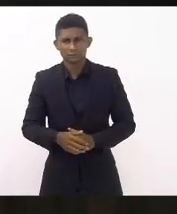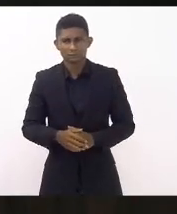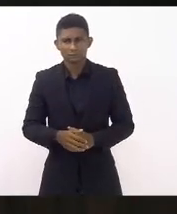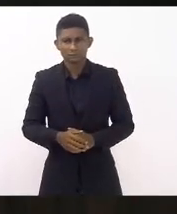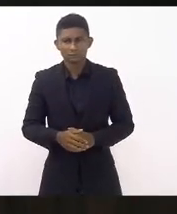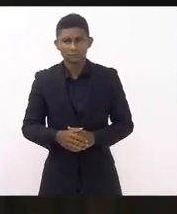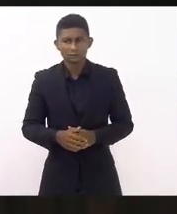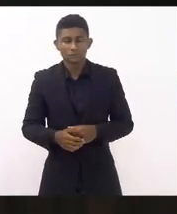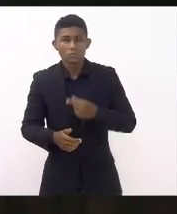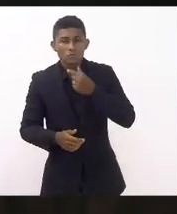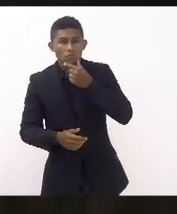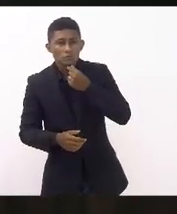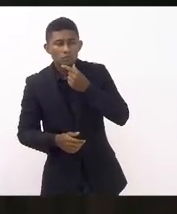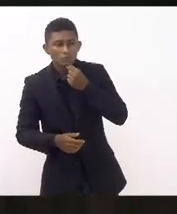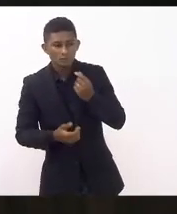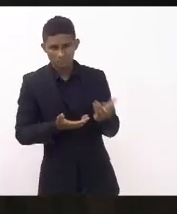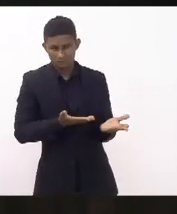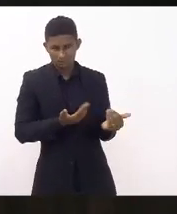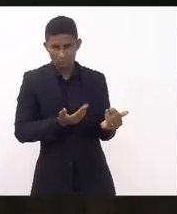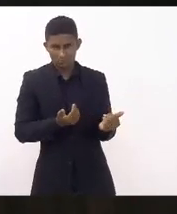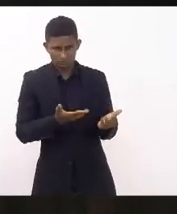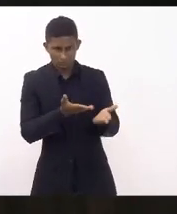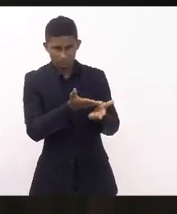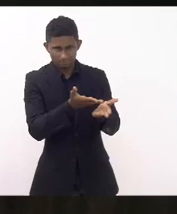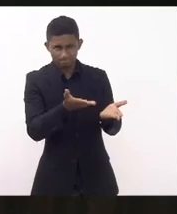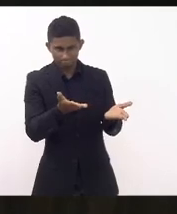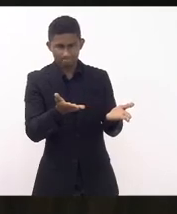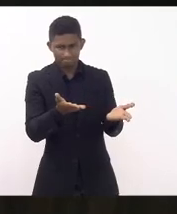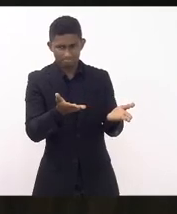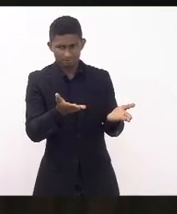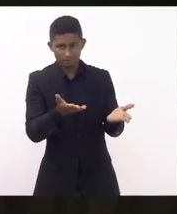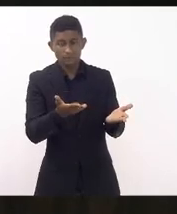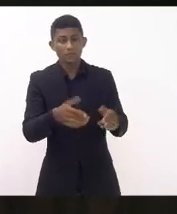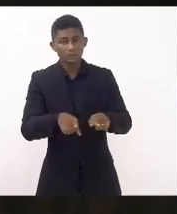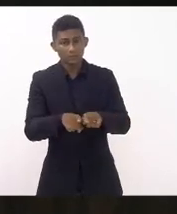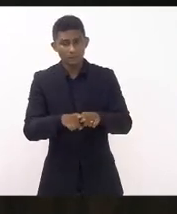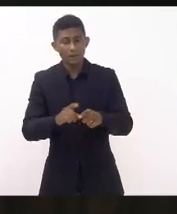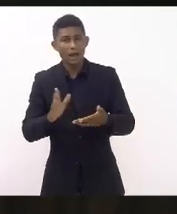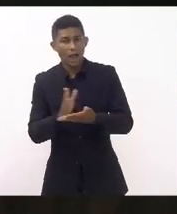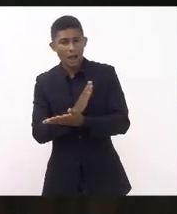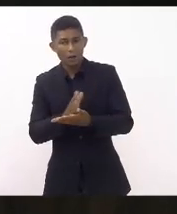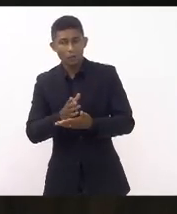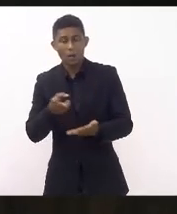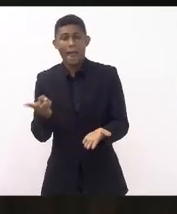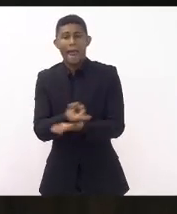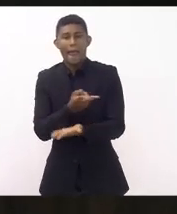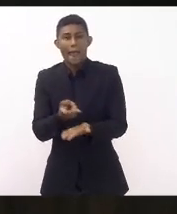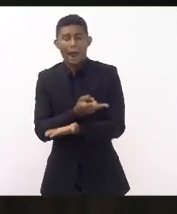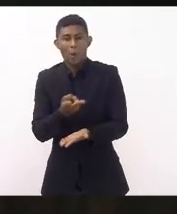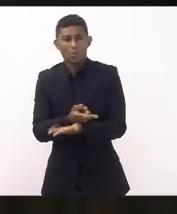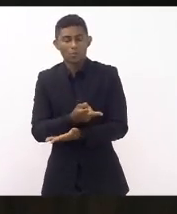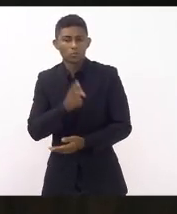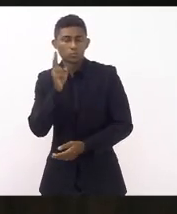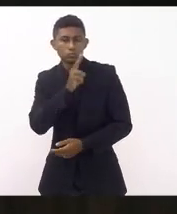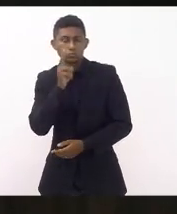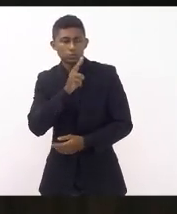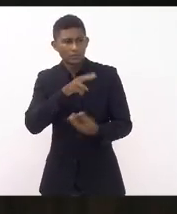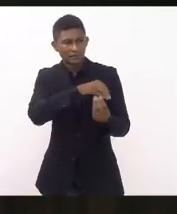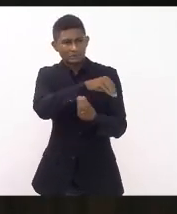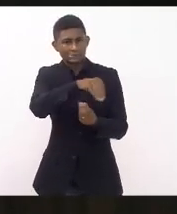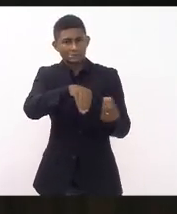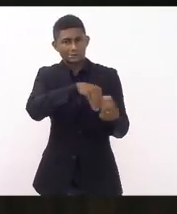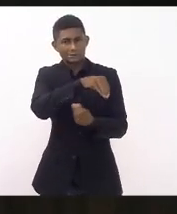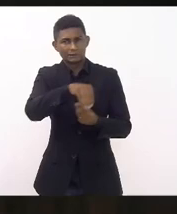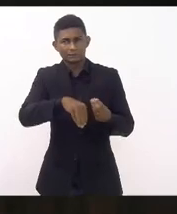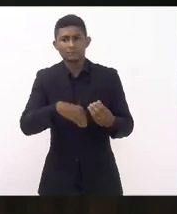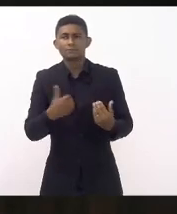meninos que ali estão. E há uns erros graves na mistura desses meninos, a começar por aí, e os